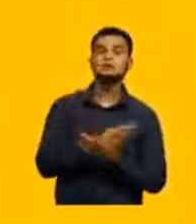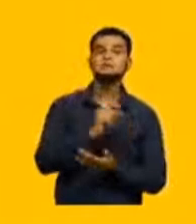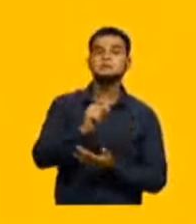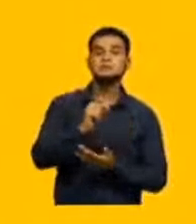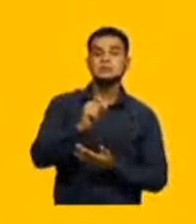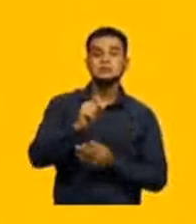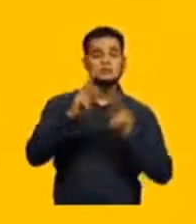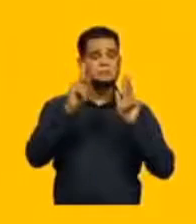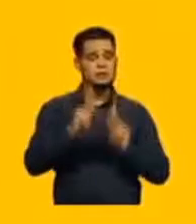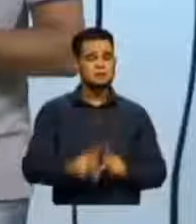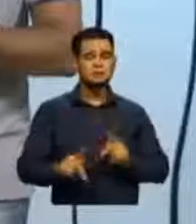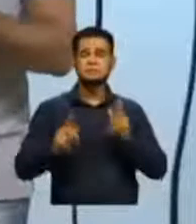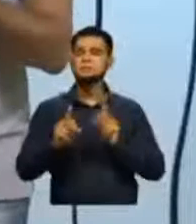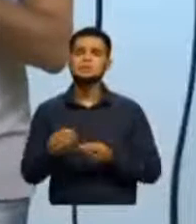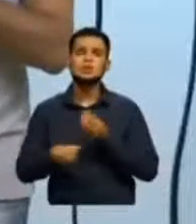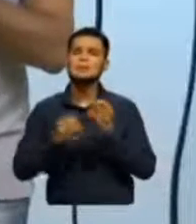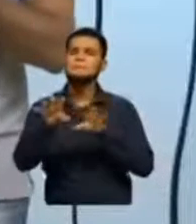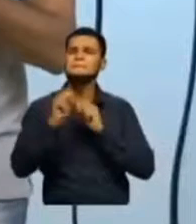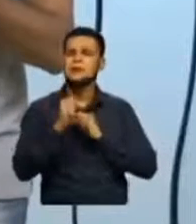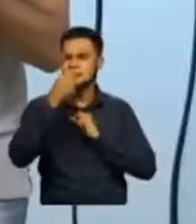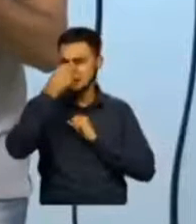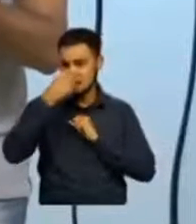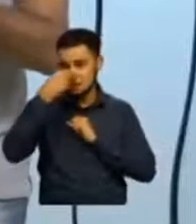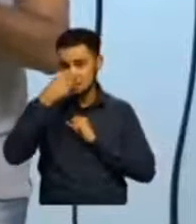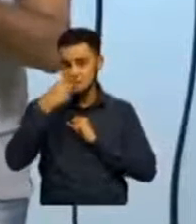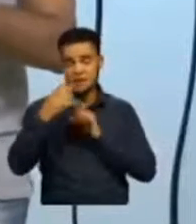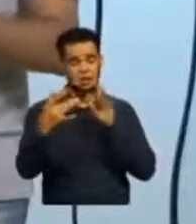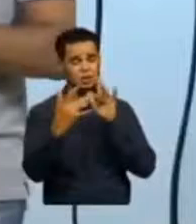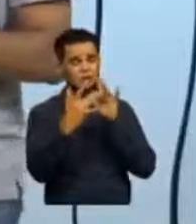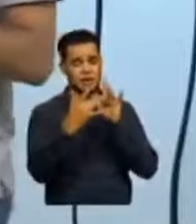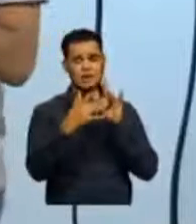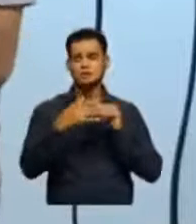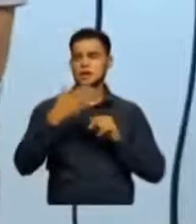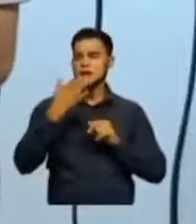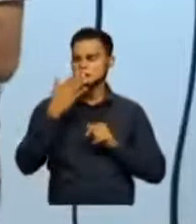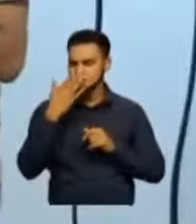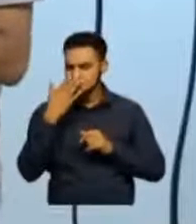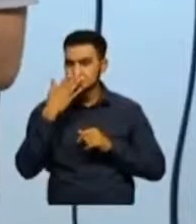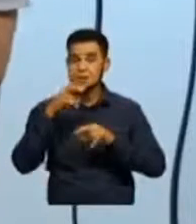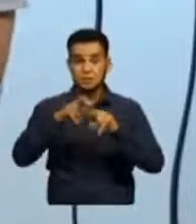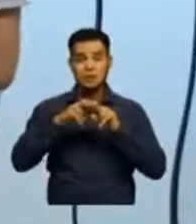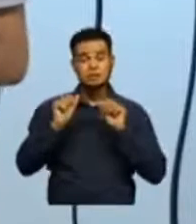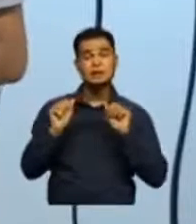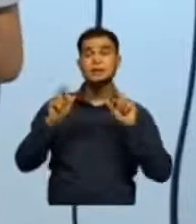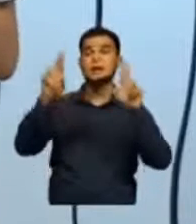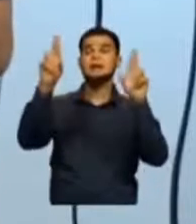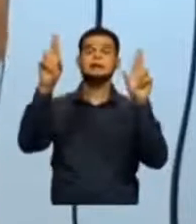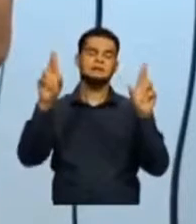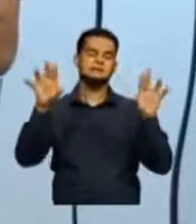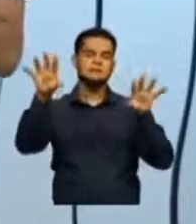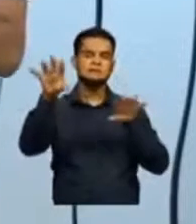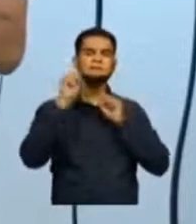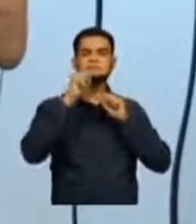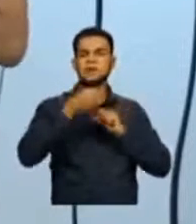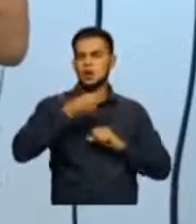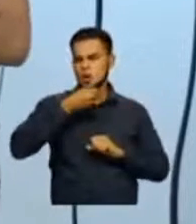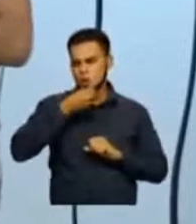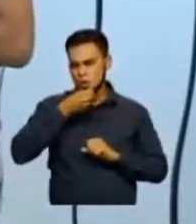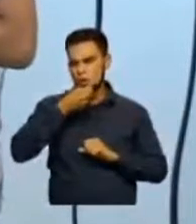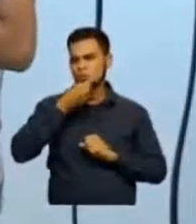gripe. Como que a gente pega gripe? Contato, gotículas, através pelo ar. Geralmente